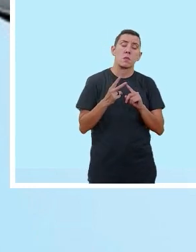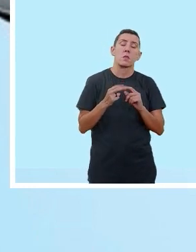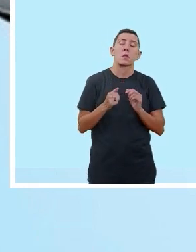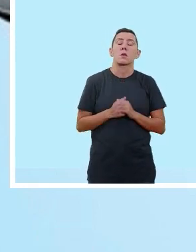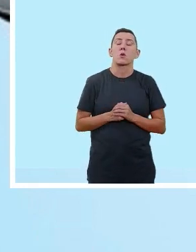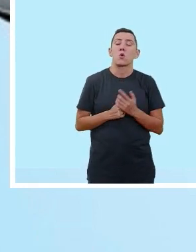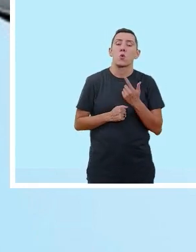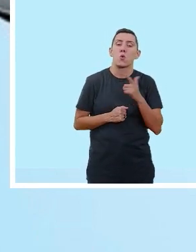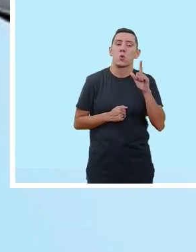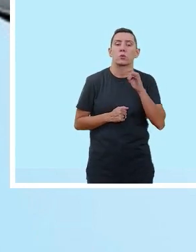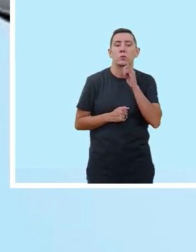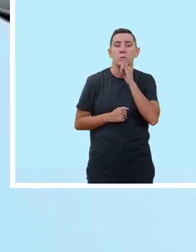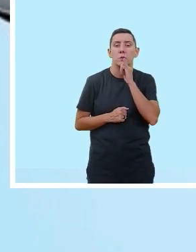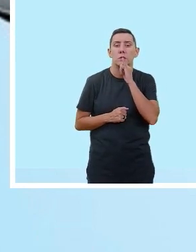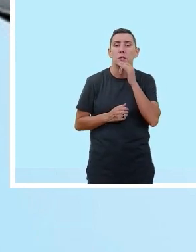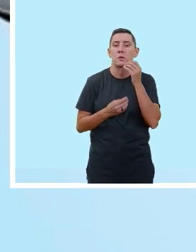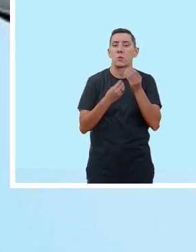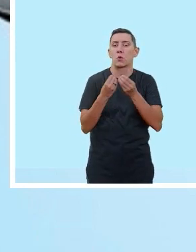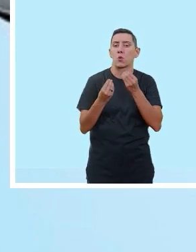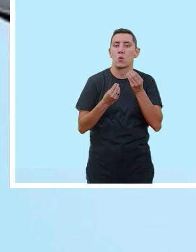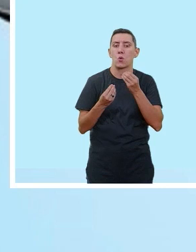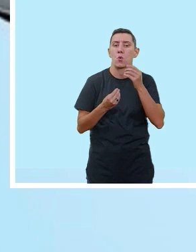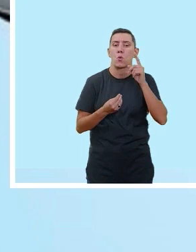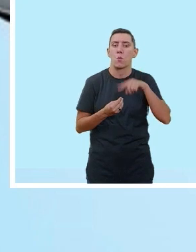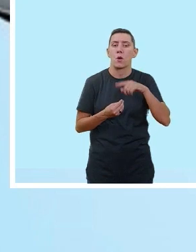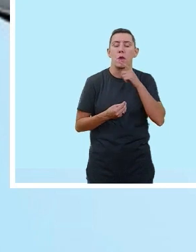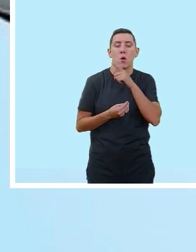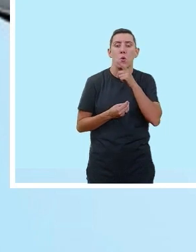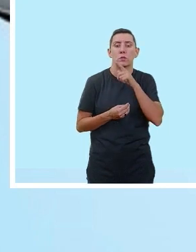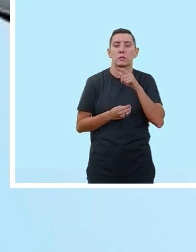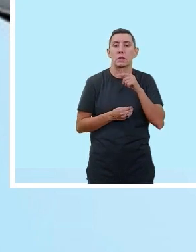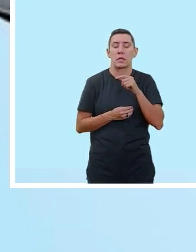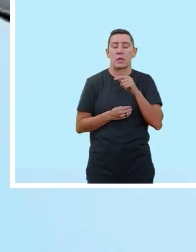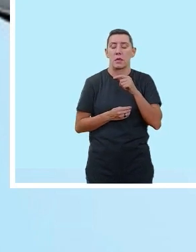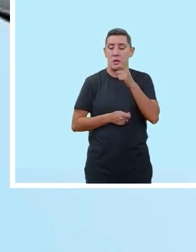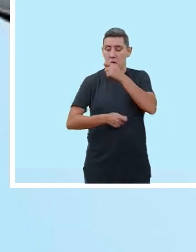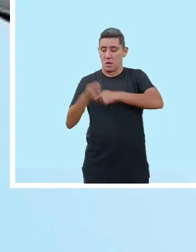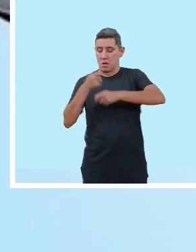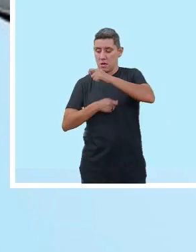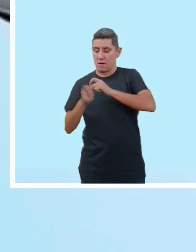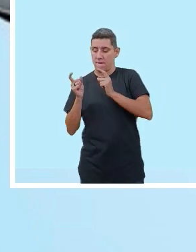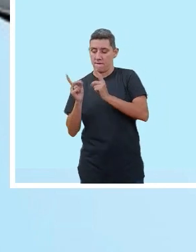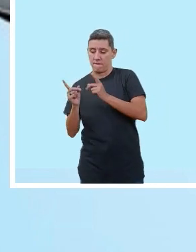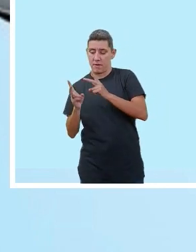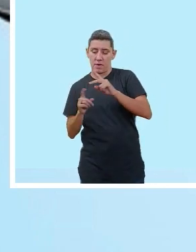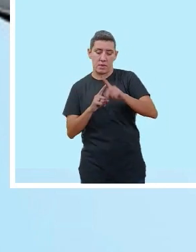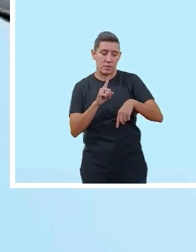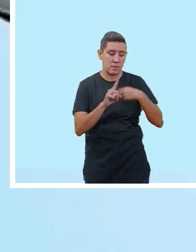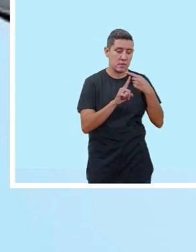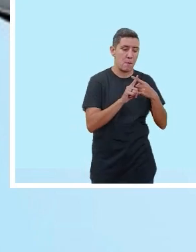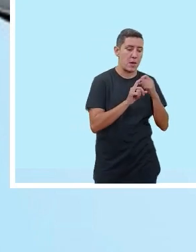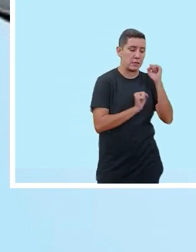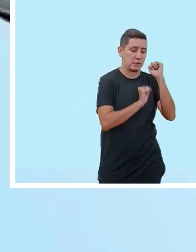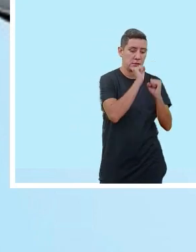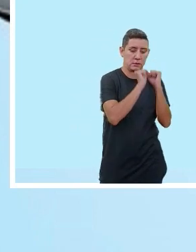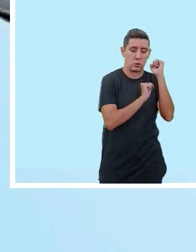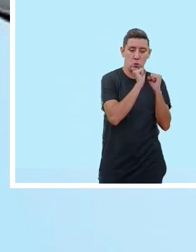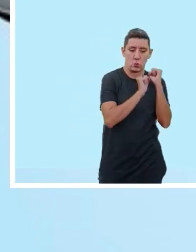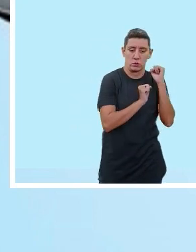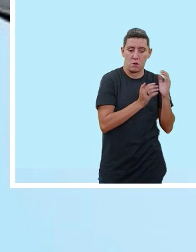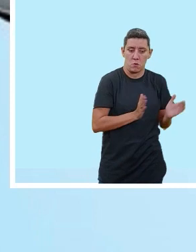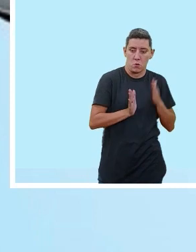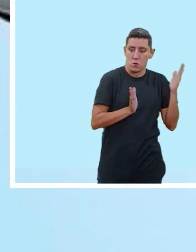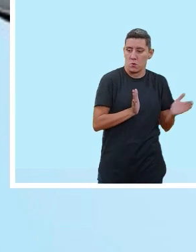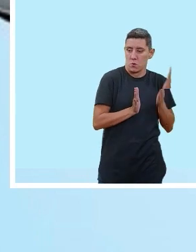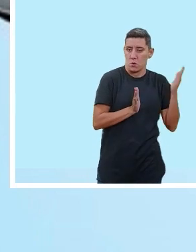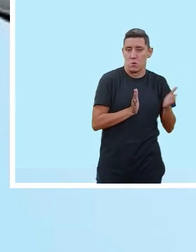que realmente é a questão de comercial e industrial. Então, imagine que, por exemplo, dá um exemplo prático, né, você tem um prédio,